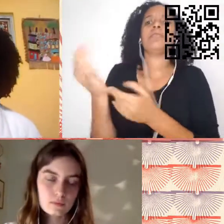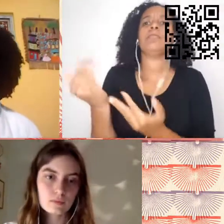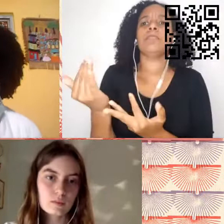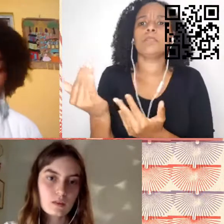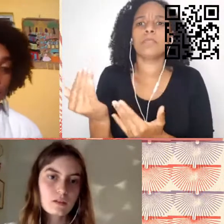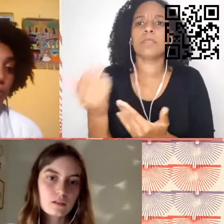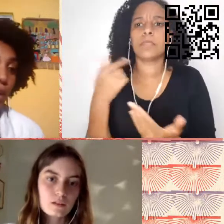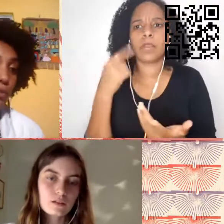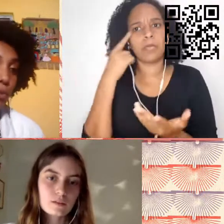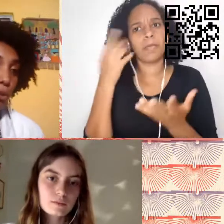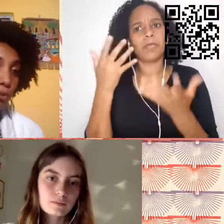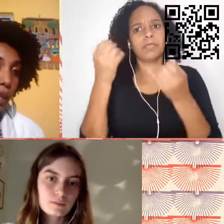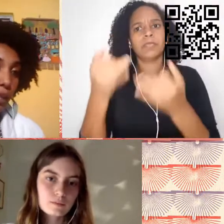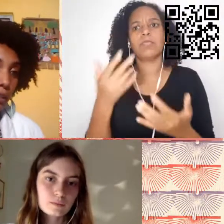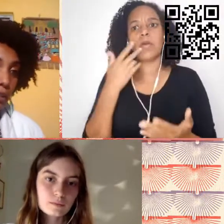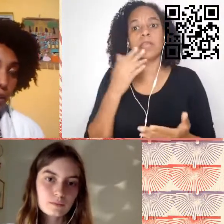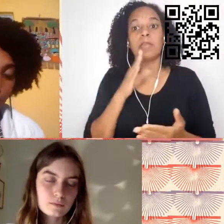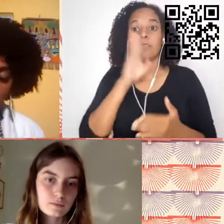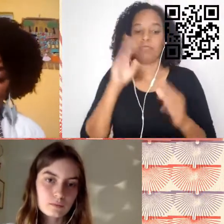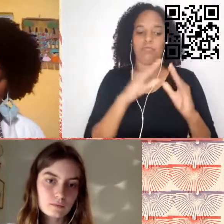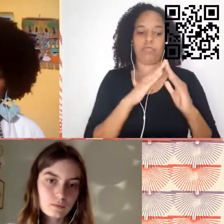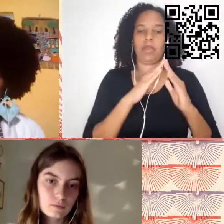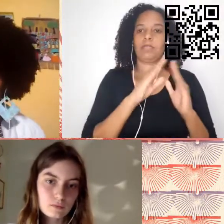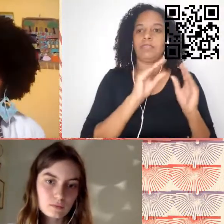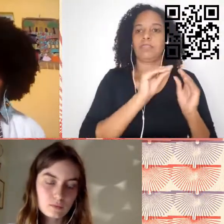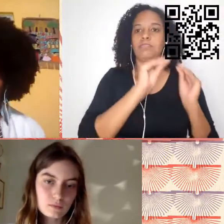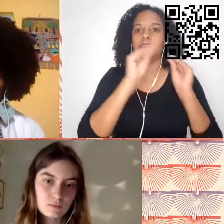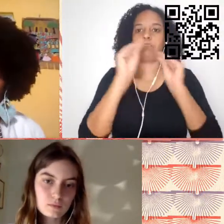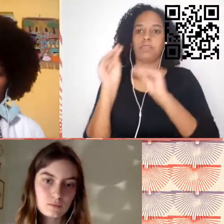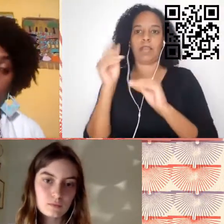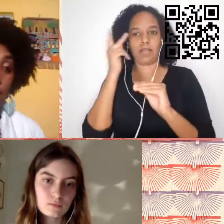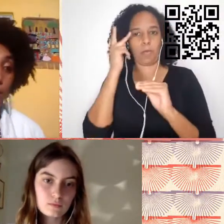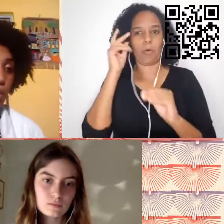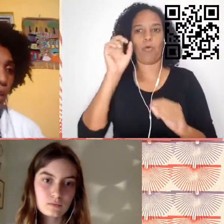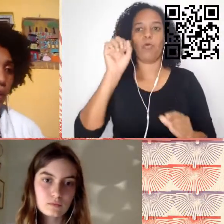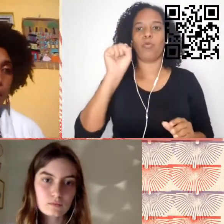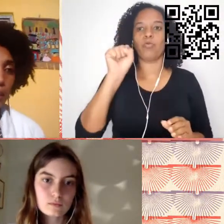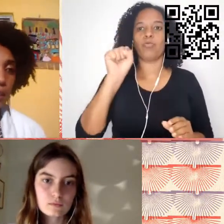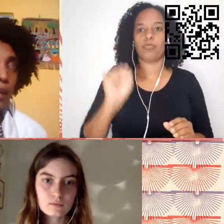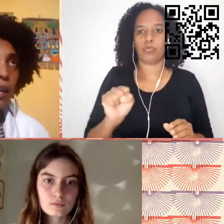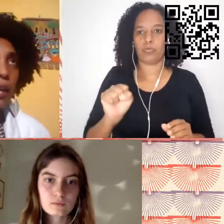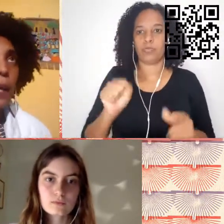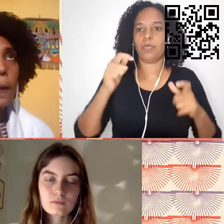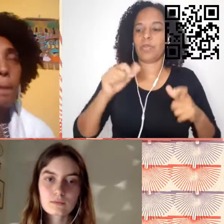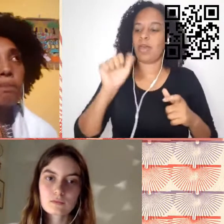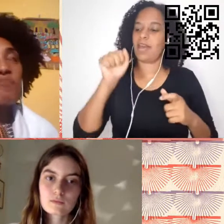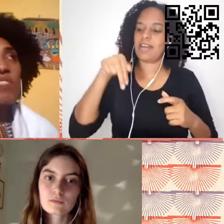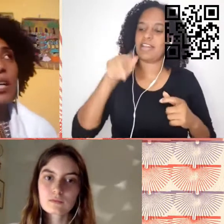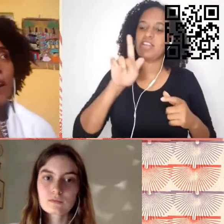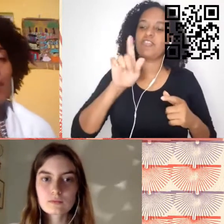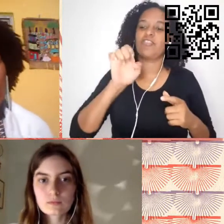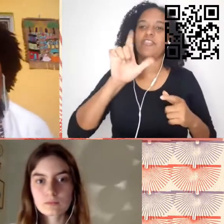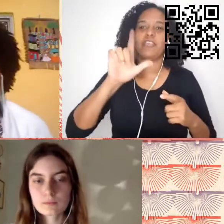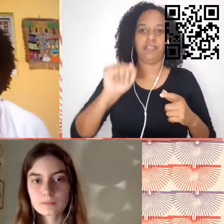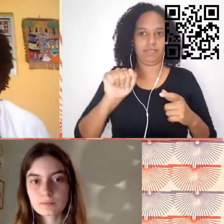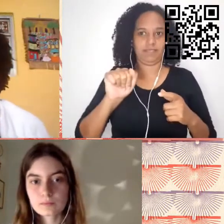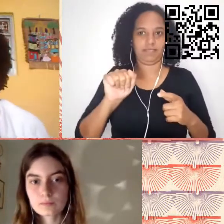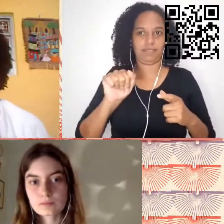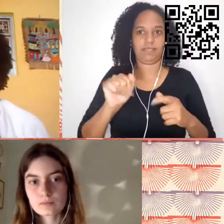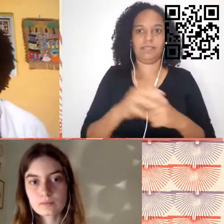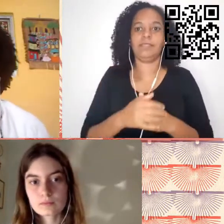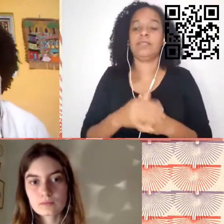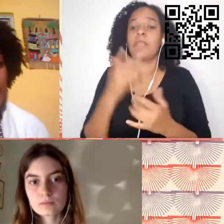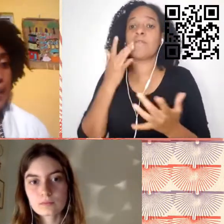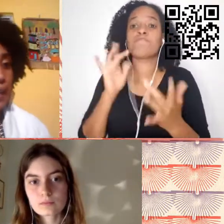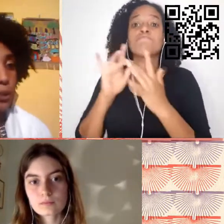quando eu fui morar na Zona Sul, né, de São Paulo, no Jardim Ângela, e entrei em contato com